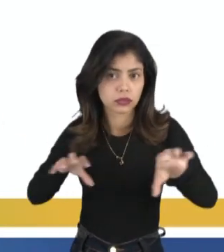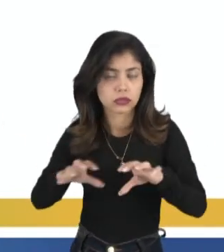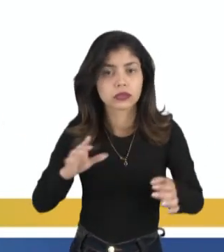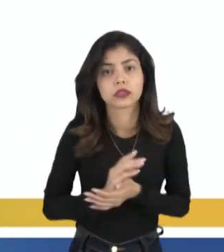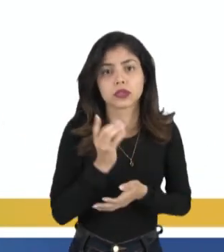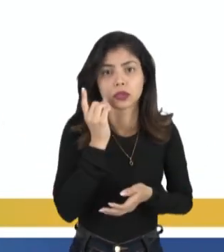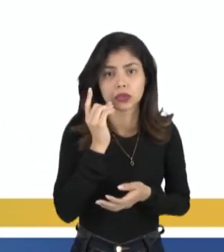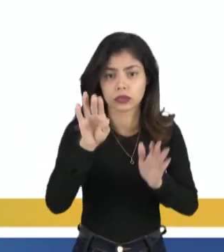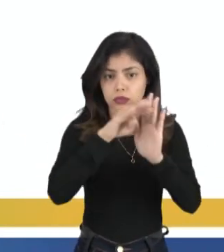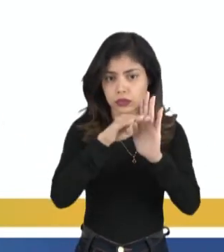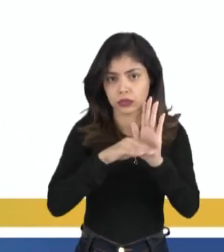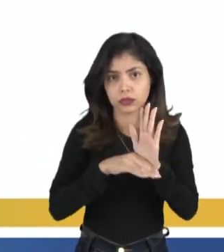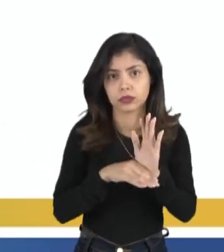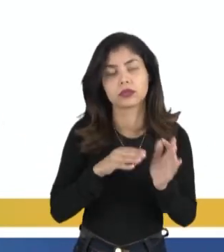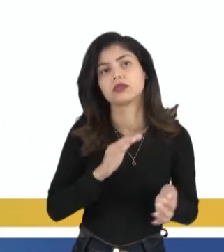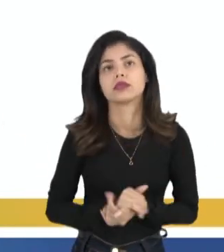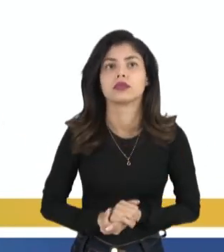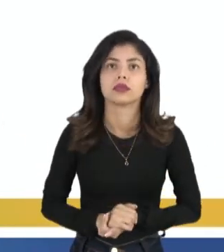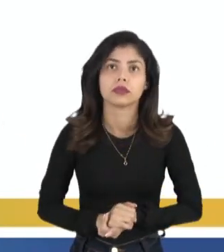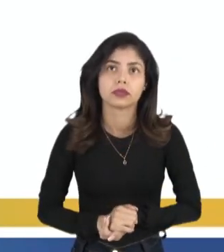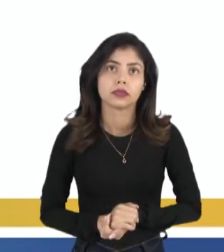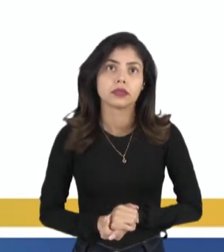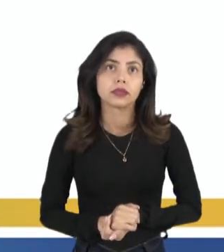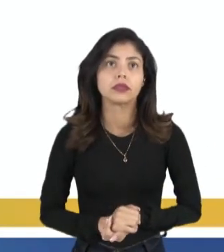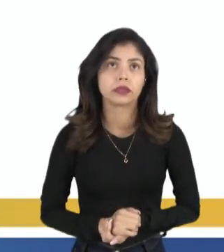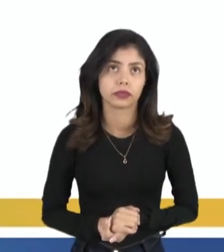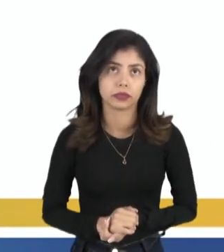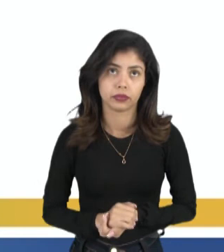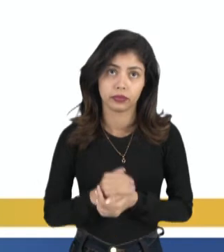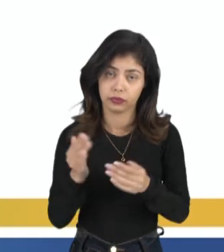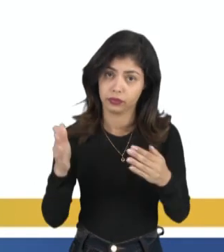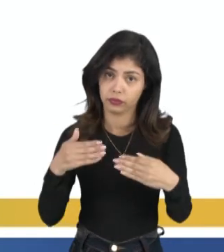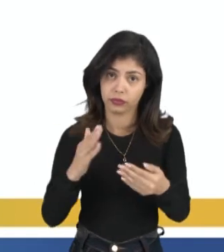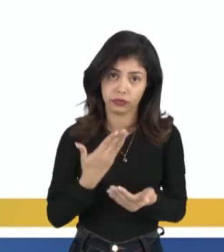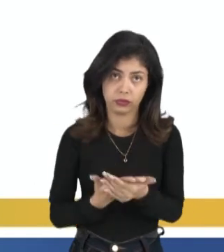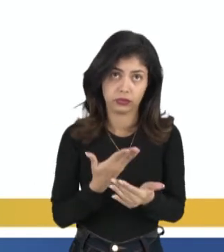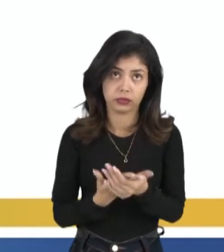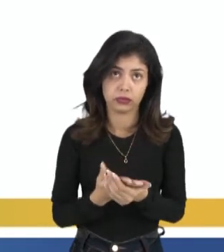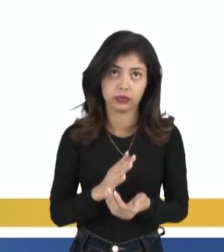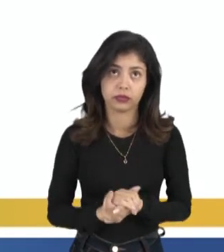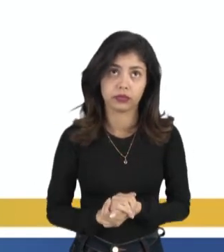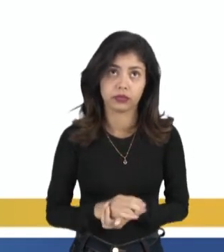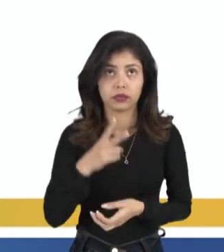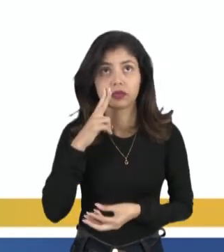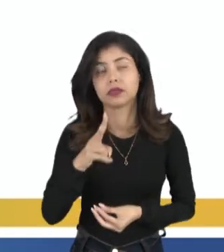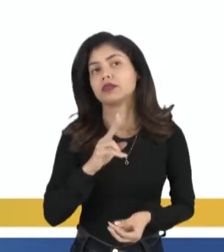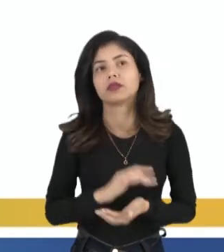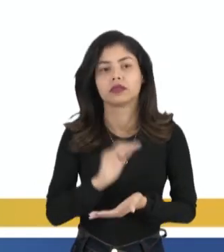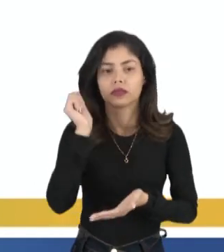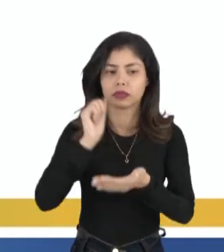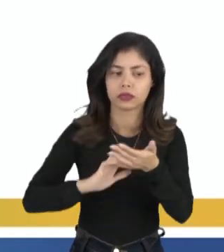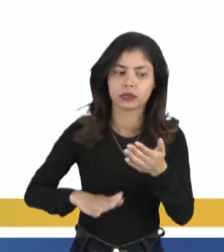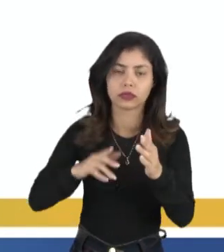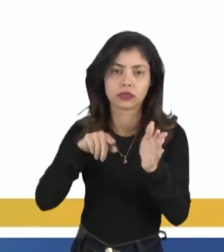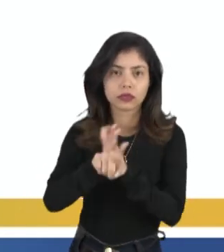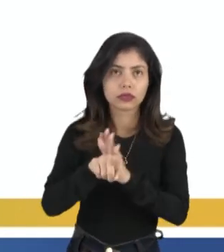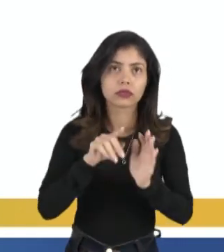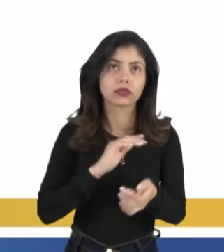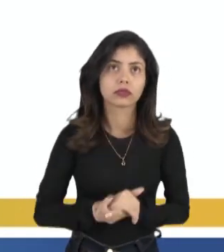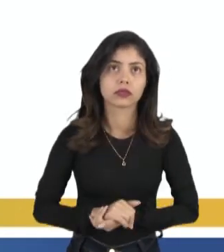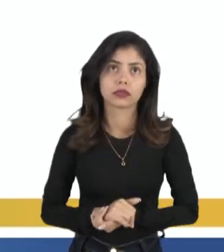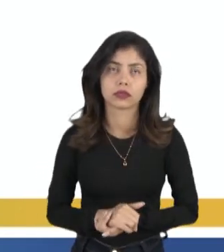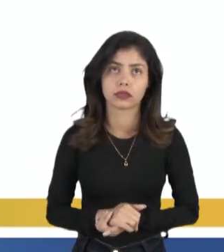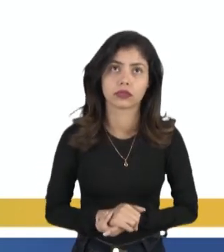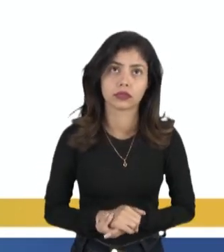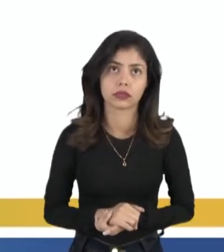um calendário de eclipse, bem bonitinho. Né? Então aí vamos aí fechar a nossa aula, vamos ver aqui uma questão